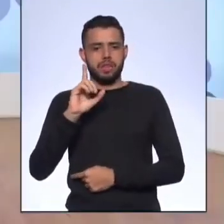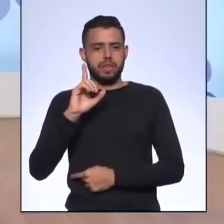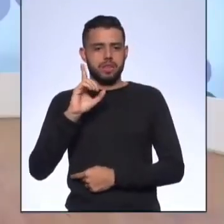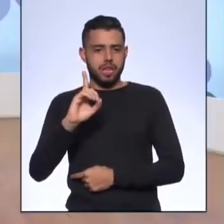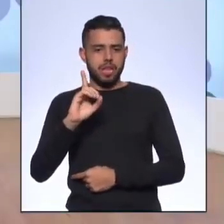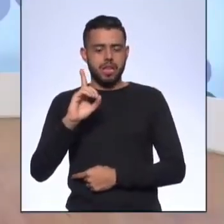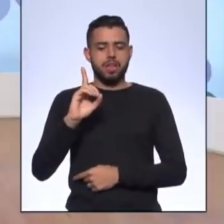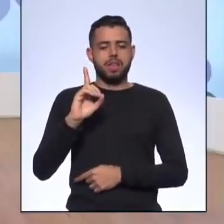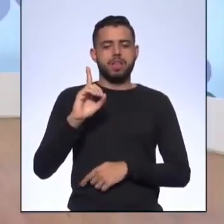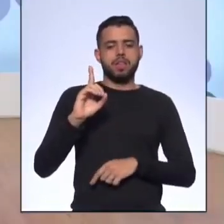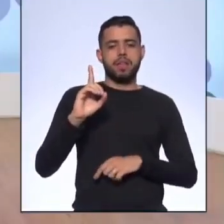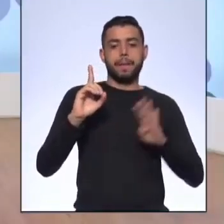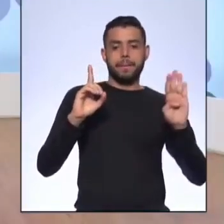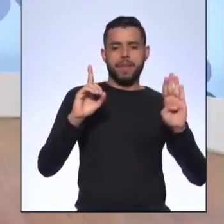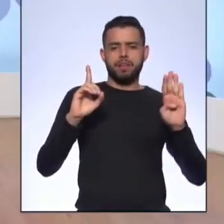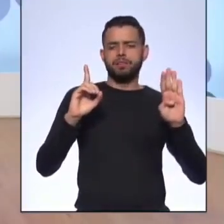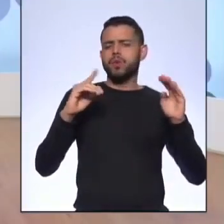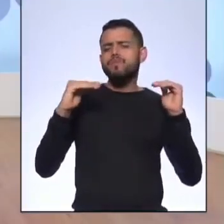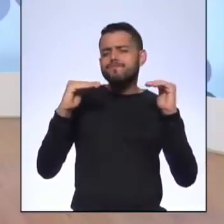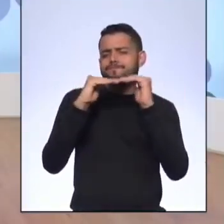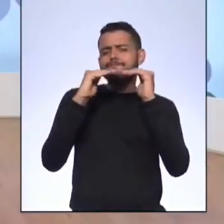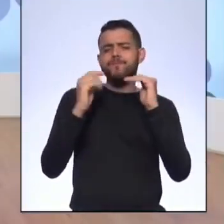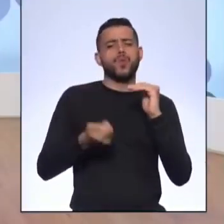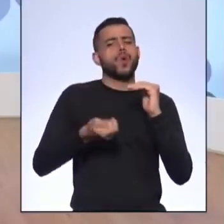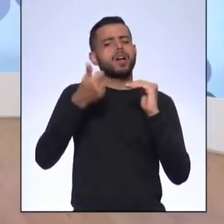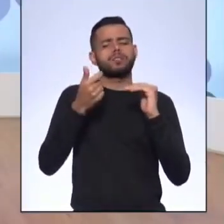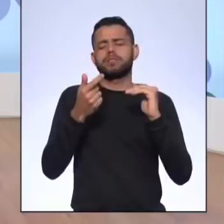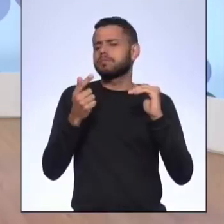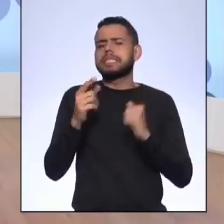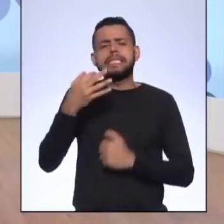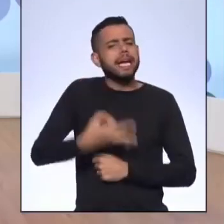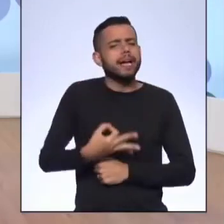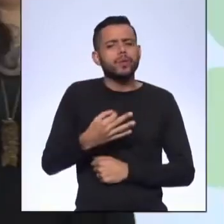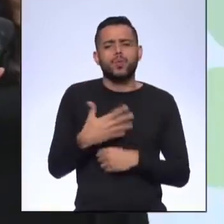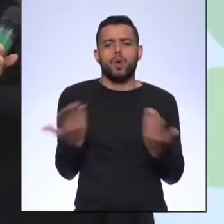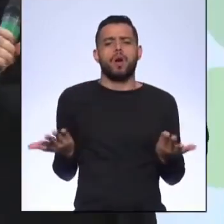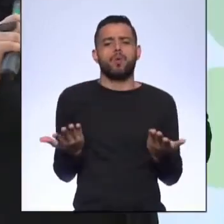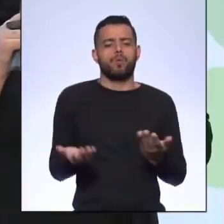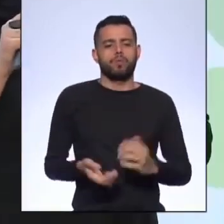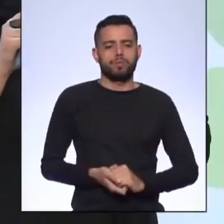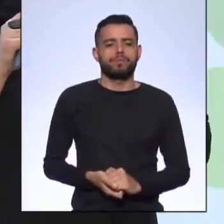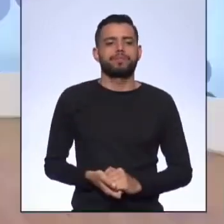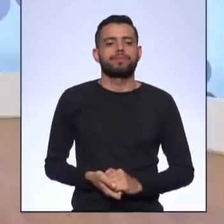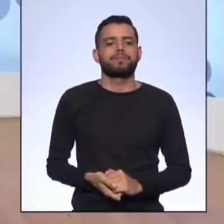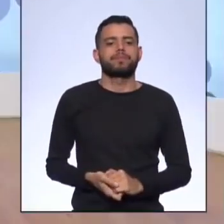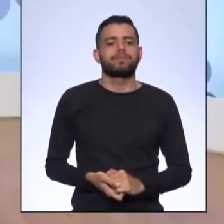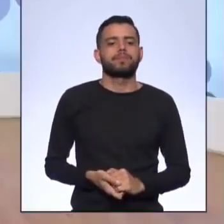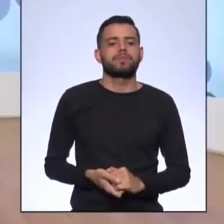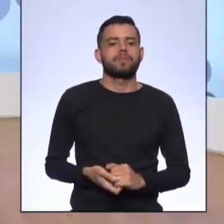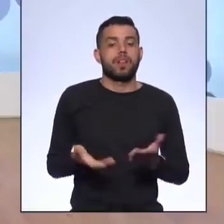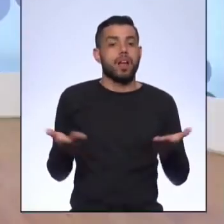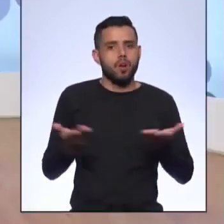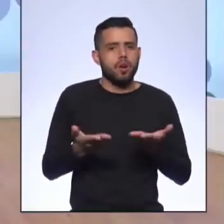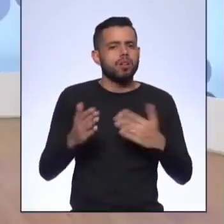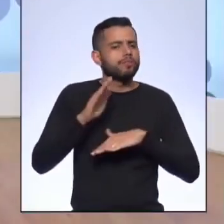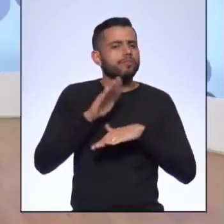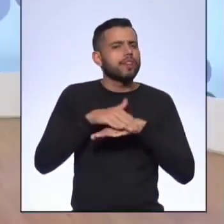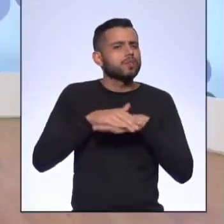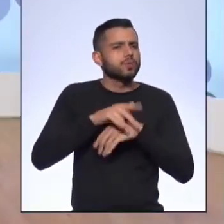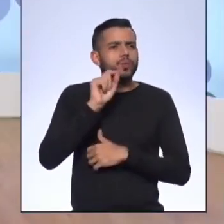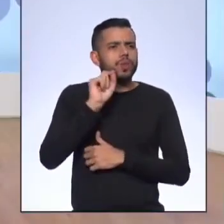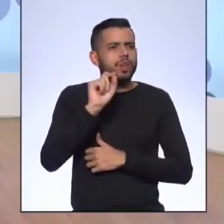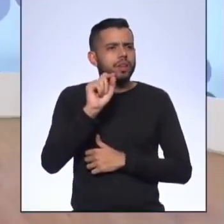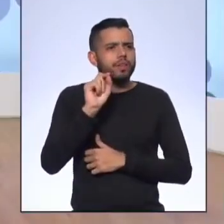alternativa D, e a alternativa B. Qual que é a correta, professora? Então, vamos lá, gente. A gente vai fazer o que agora? A gente